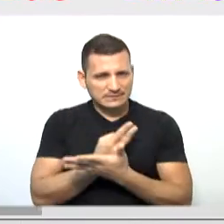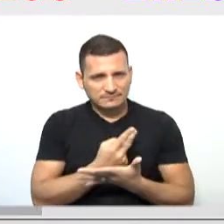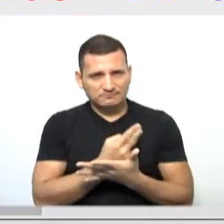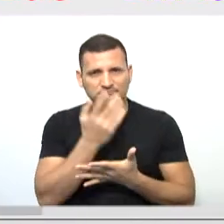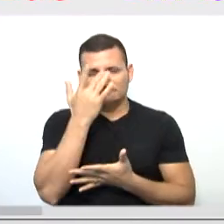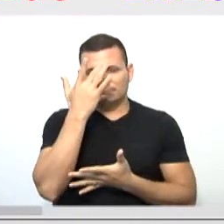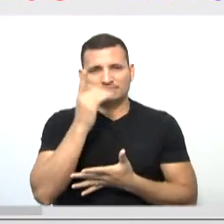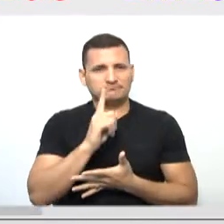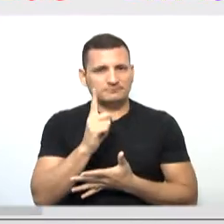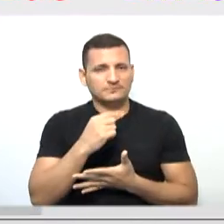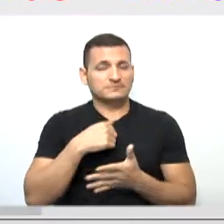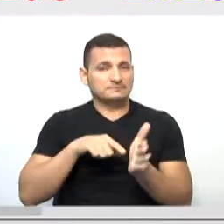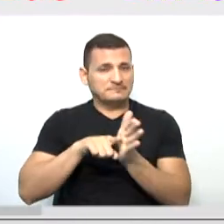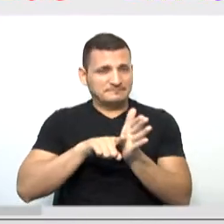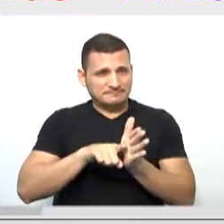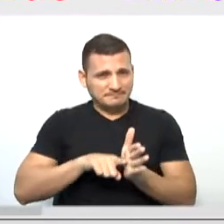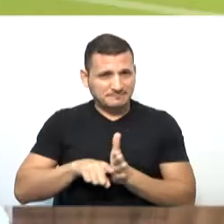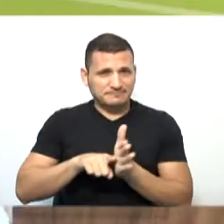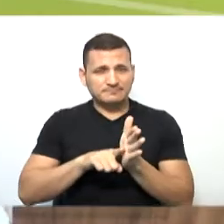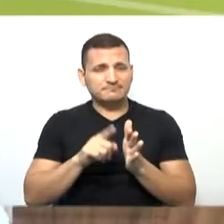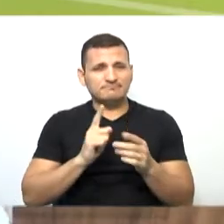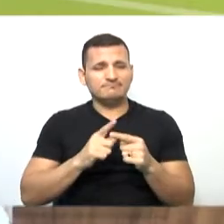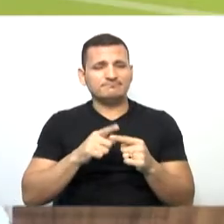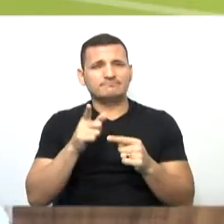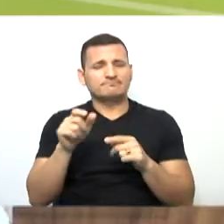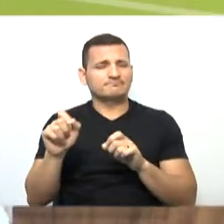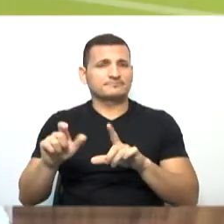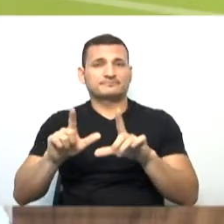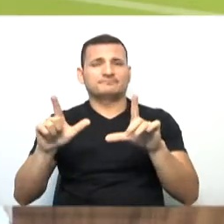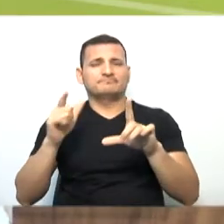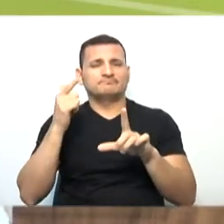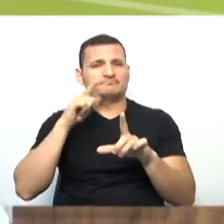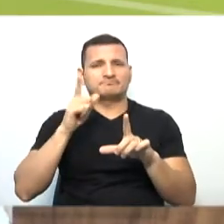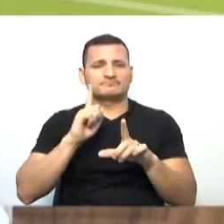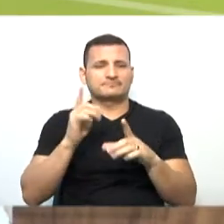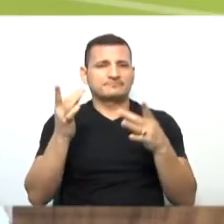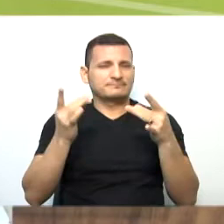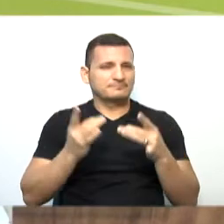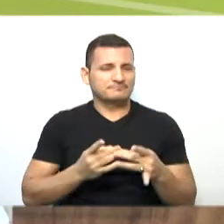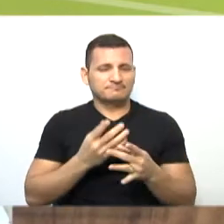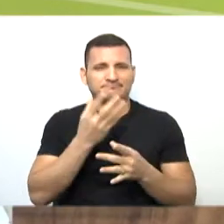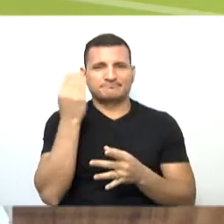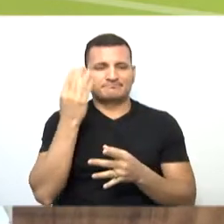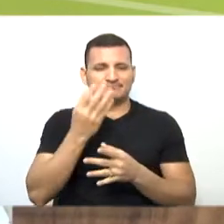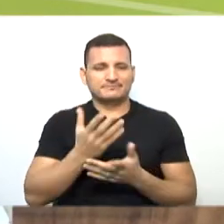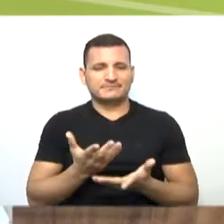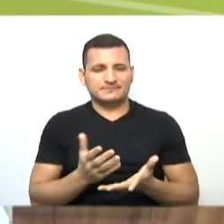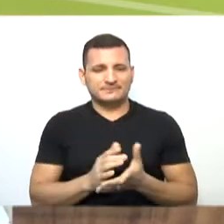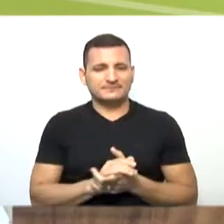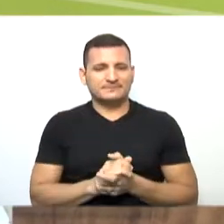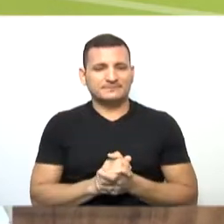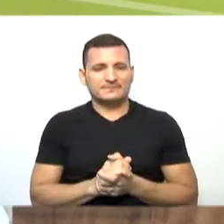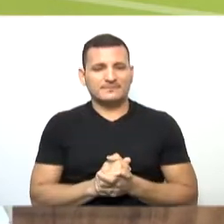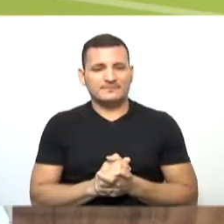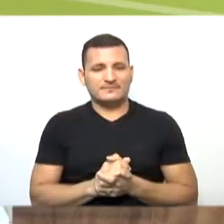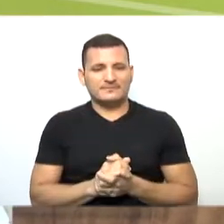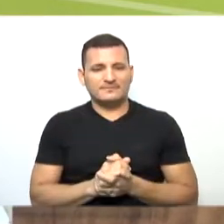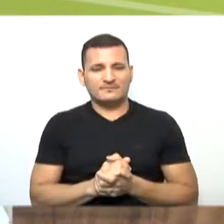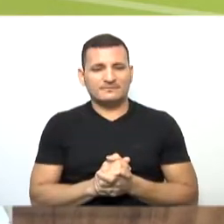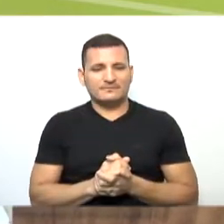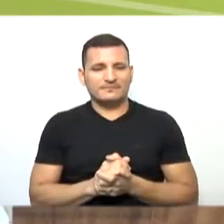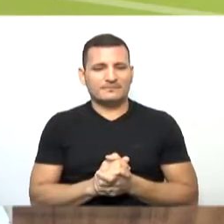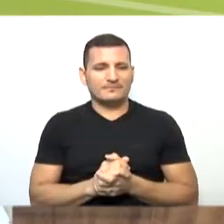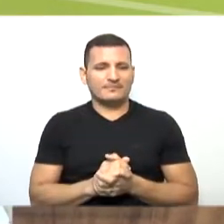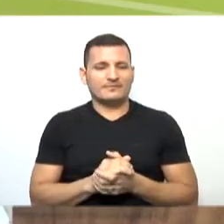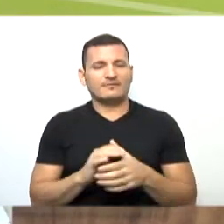não. Eu tive que pesquisar muito, não estava rodando nada de alerta, gente. Eu estava esquecendo de muitos detalhes. Muitos detalhes. De muitos detalhes,